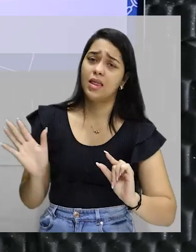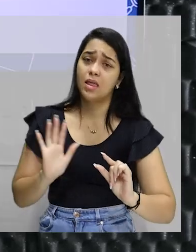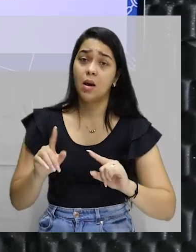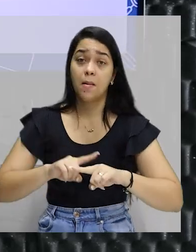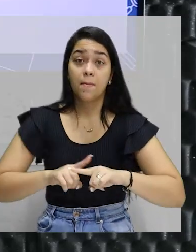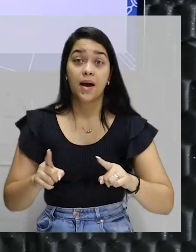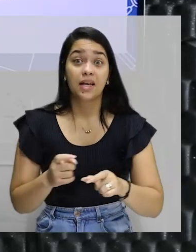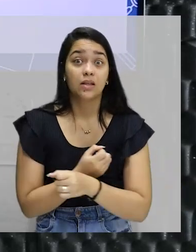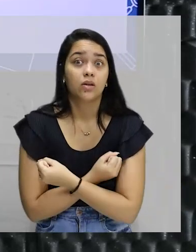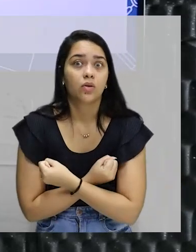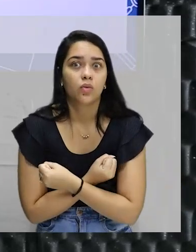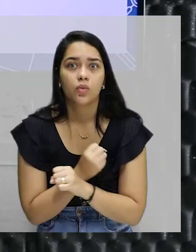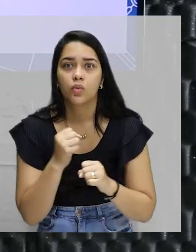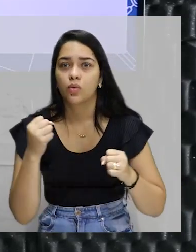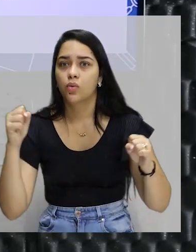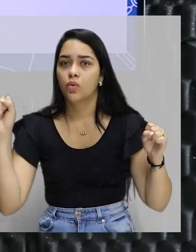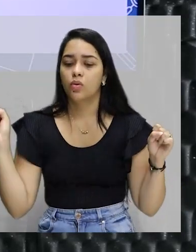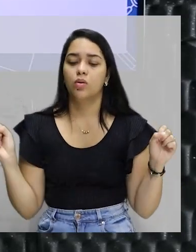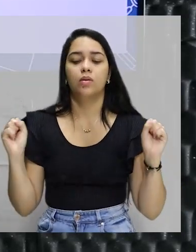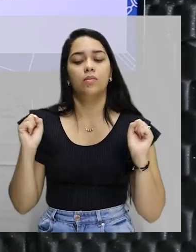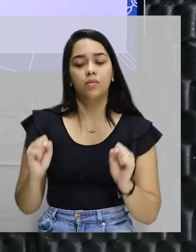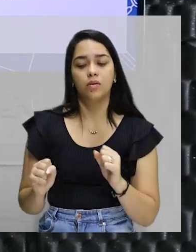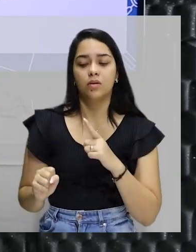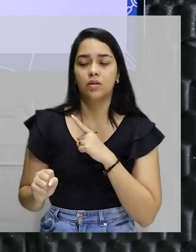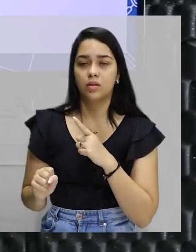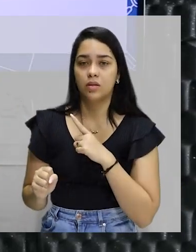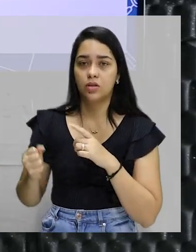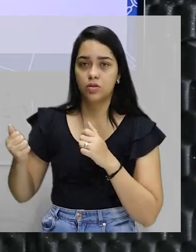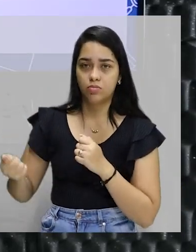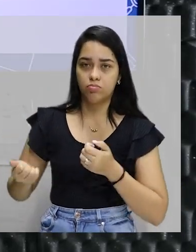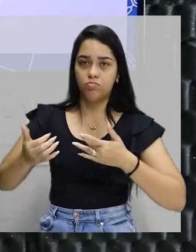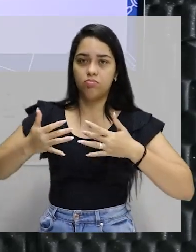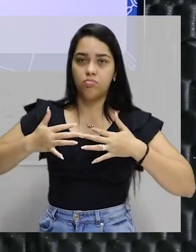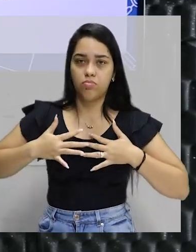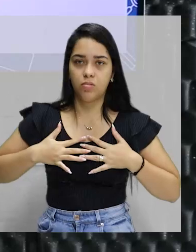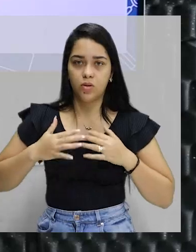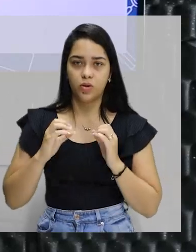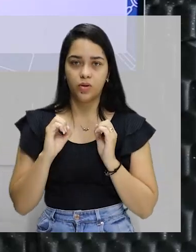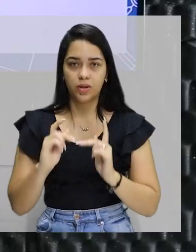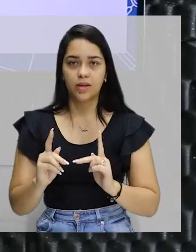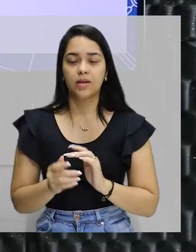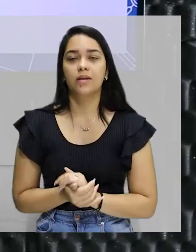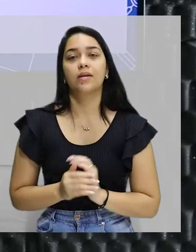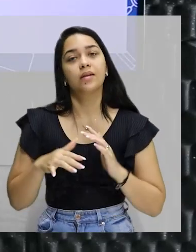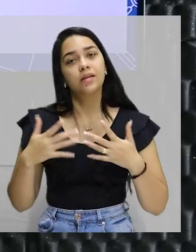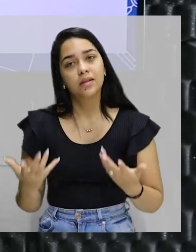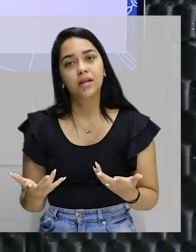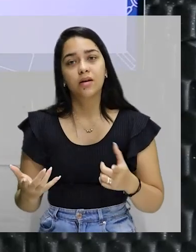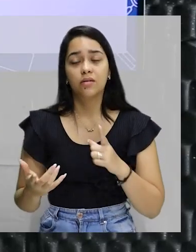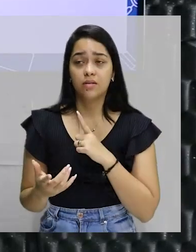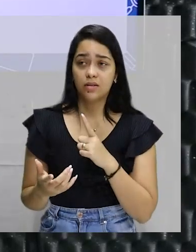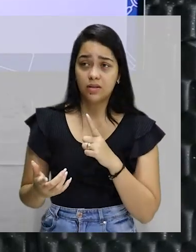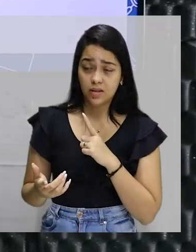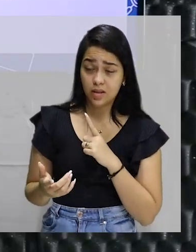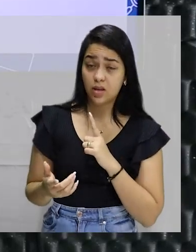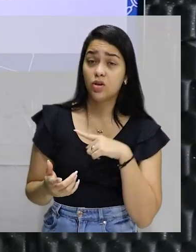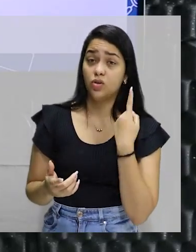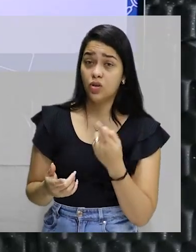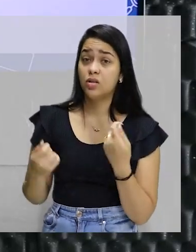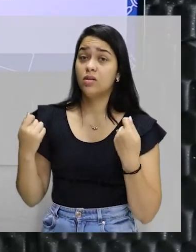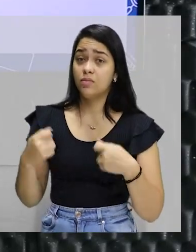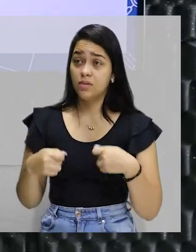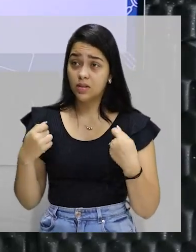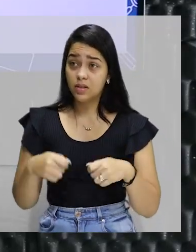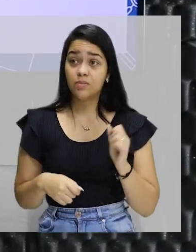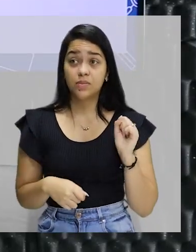sua grande capacidade de penetração. Beleza? Então, uma fonte de radiação gama, nós